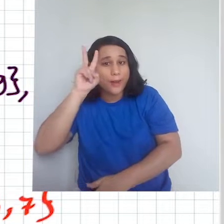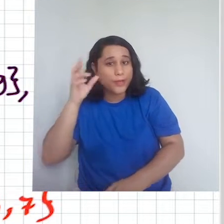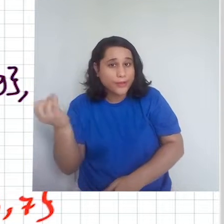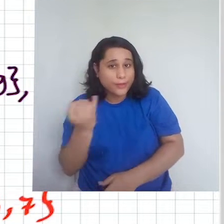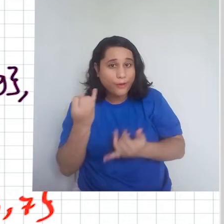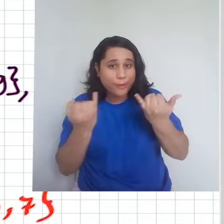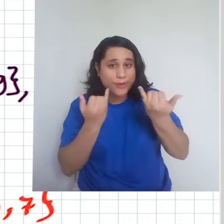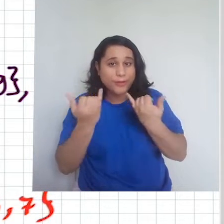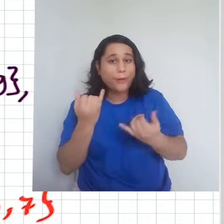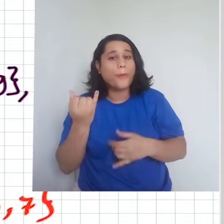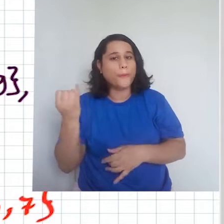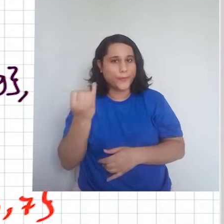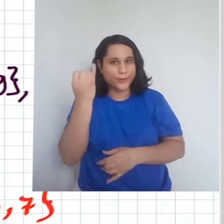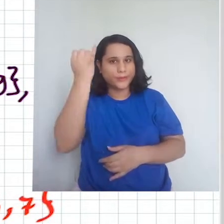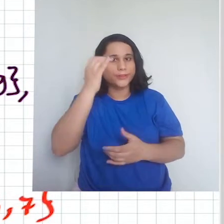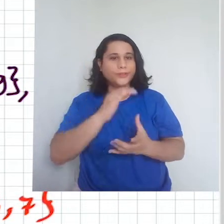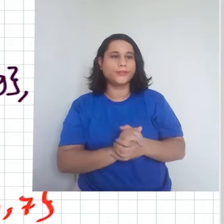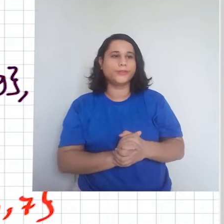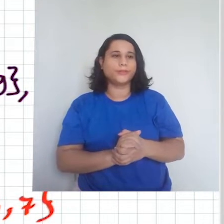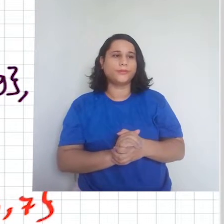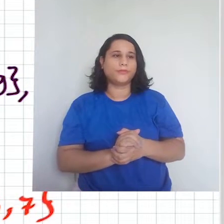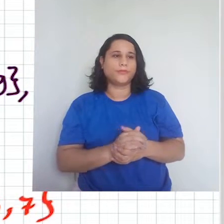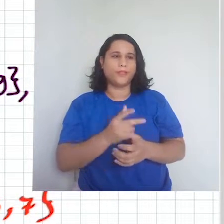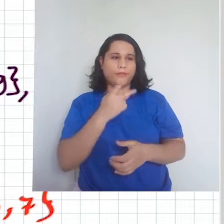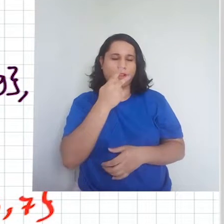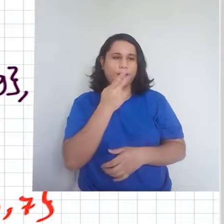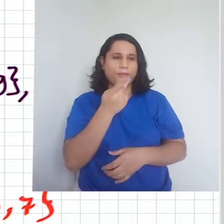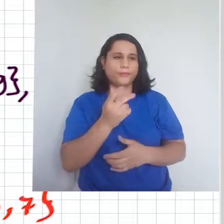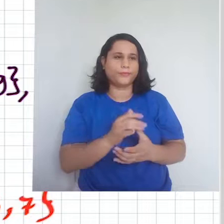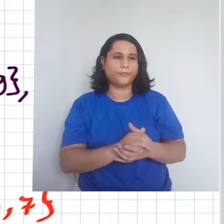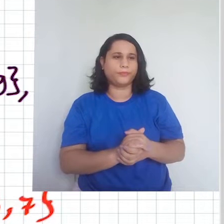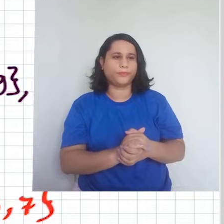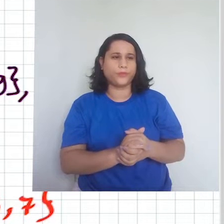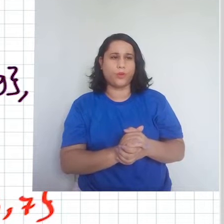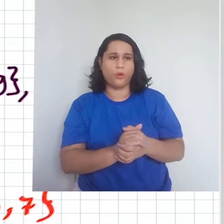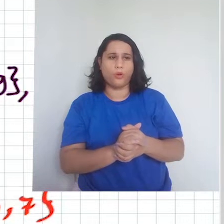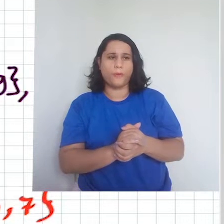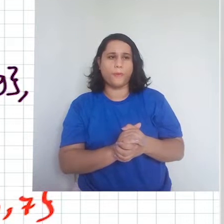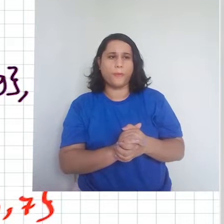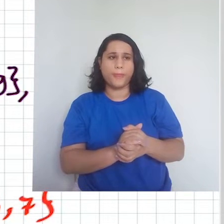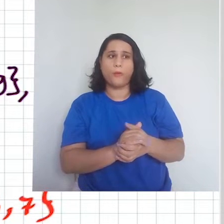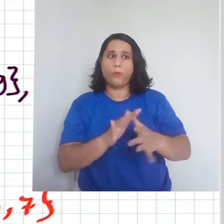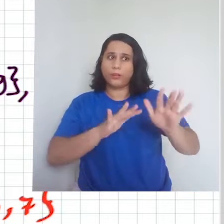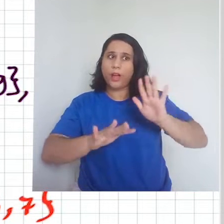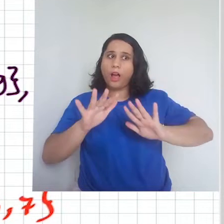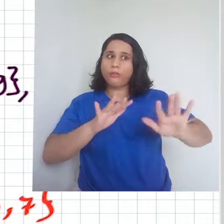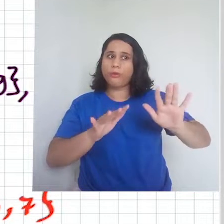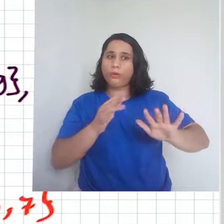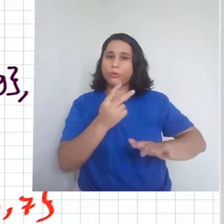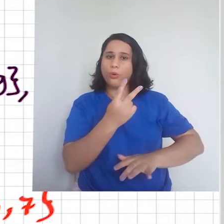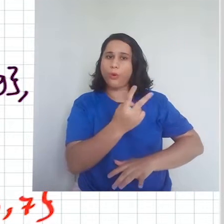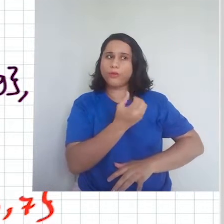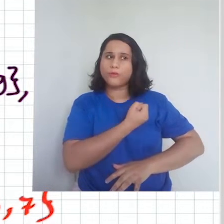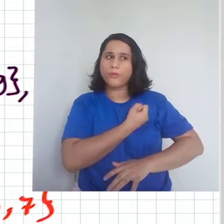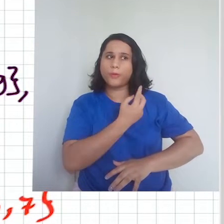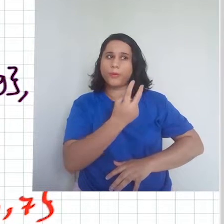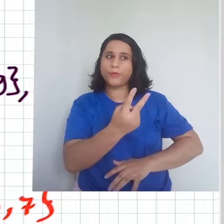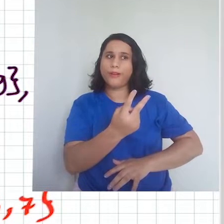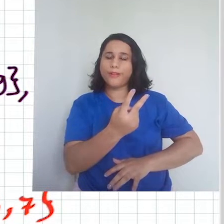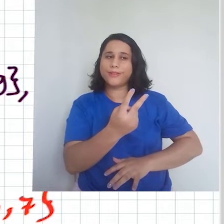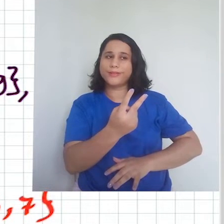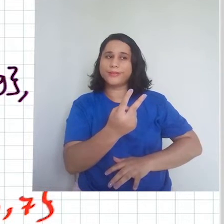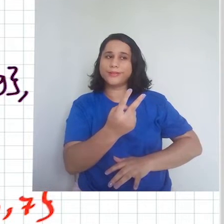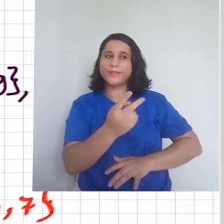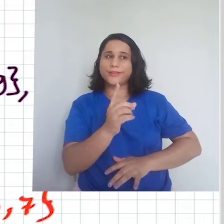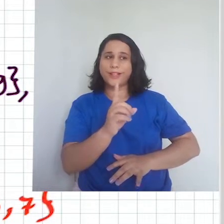bom? Olha o próximo. Ele disse que 2 não é conjunto. Se liga, tá? 2